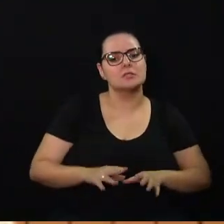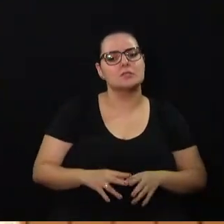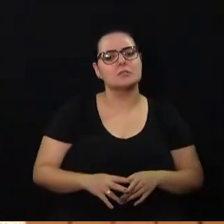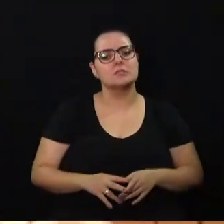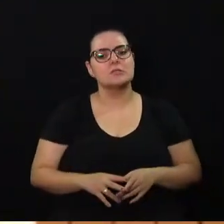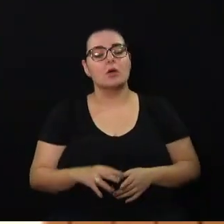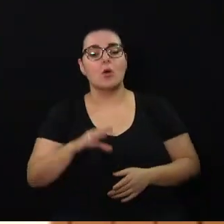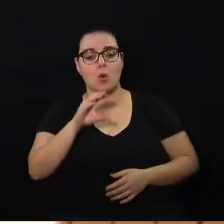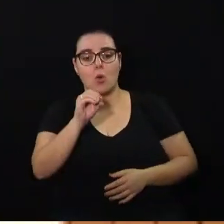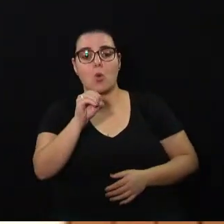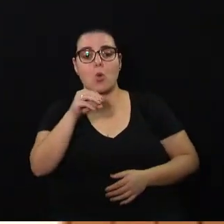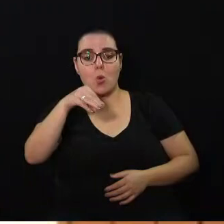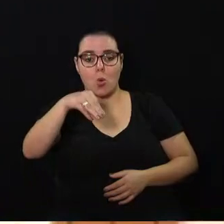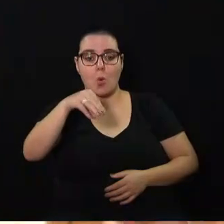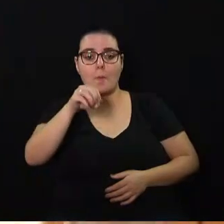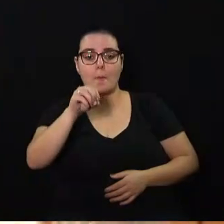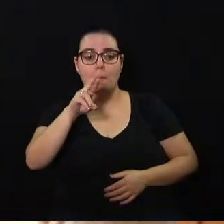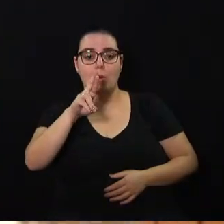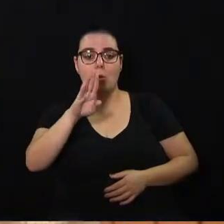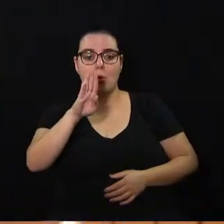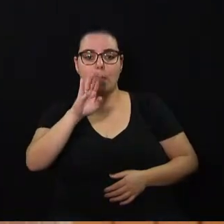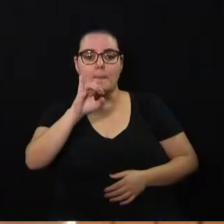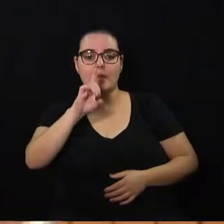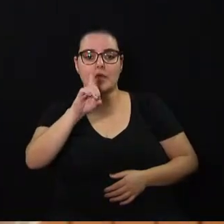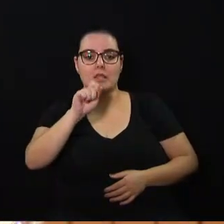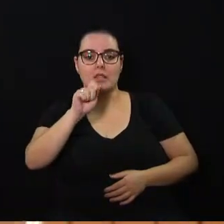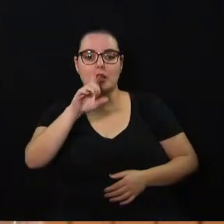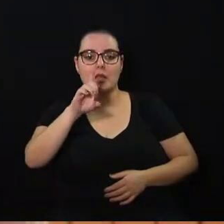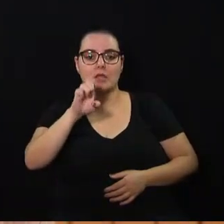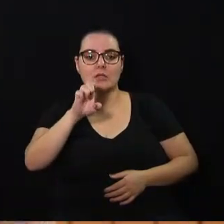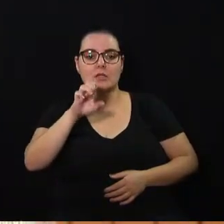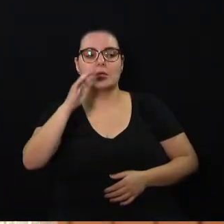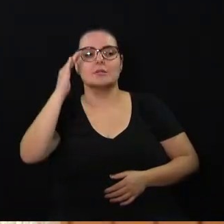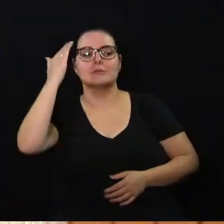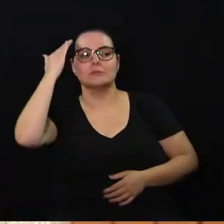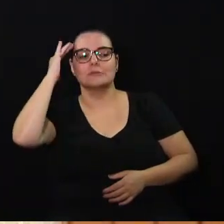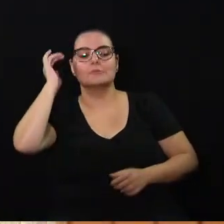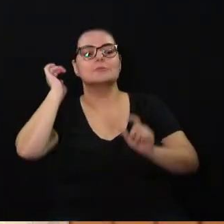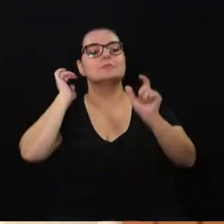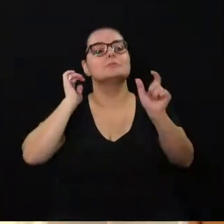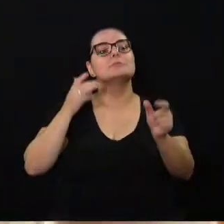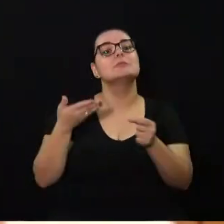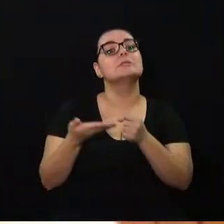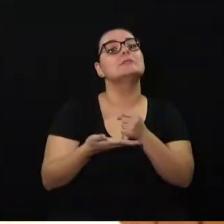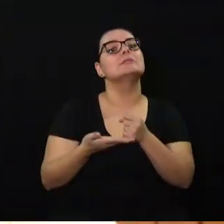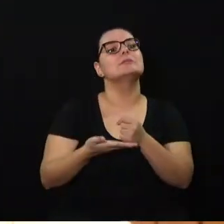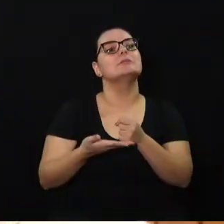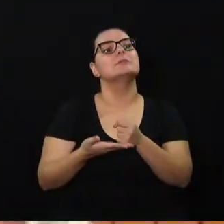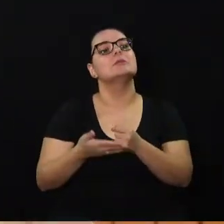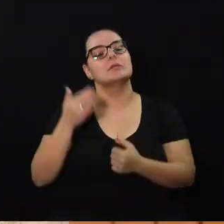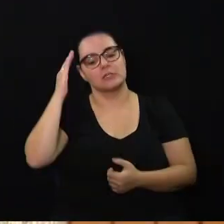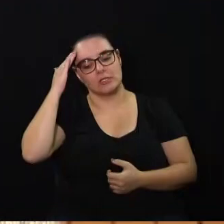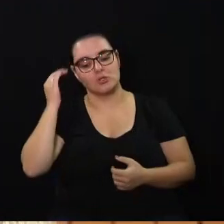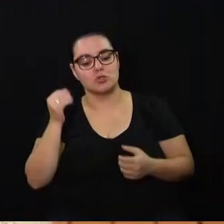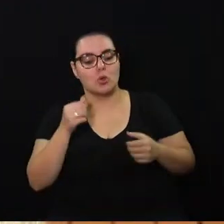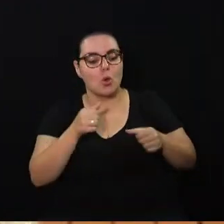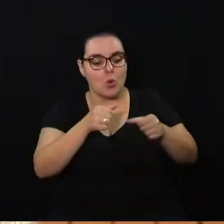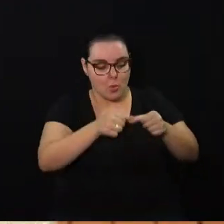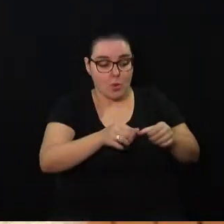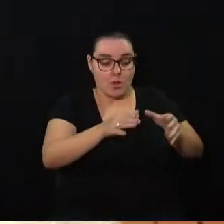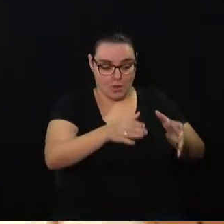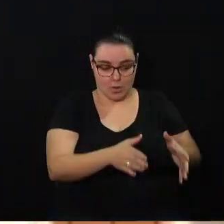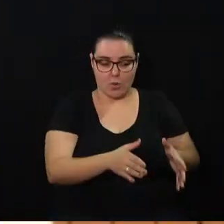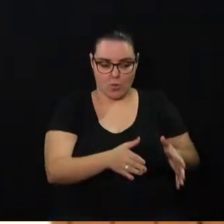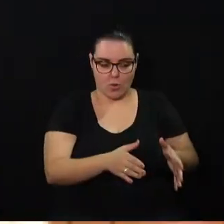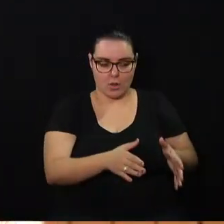comunidade acaba entendendo o que é aquela pessoa de base então a gente entende como ela está agora mas também tem esse olhar